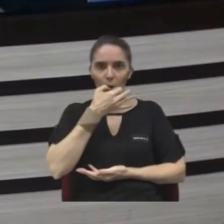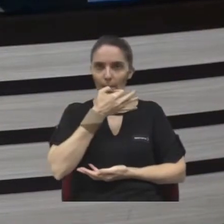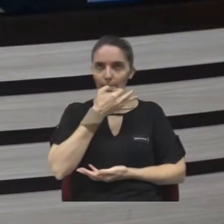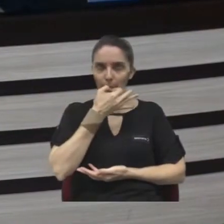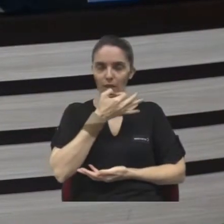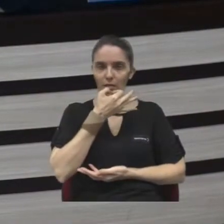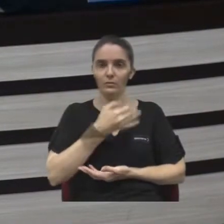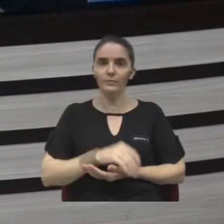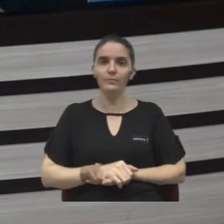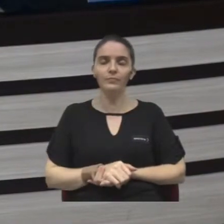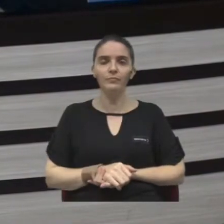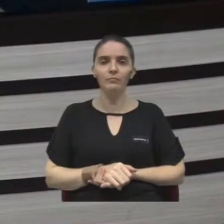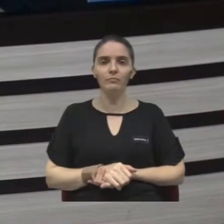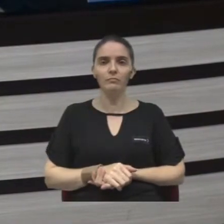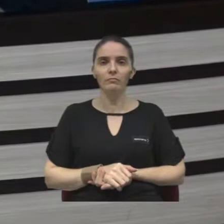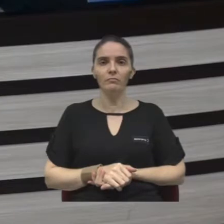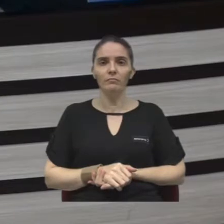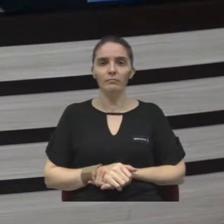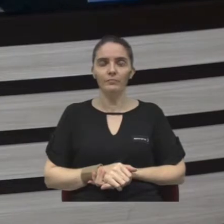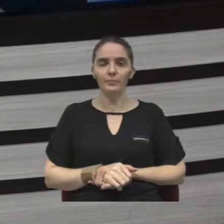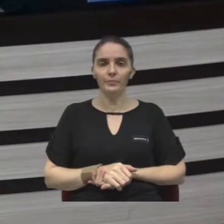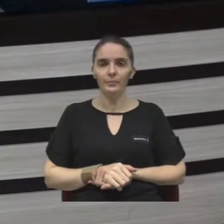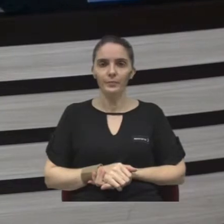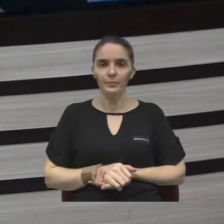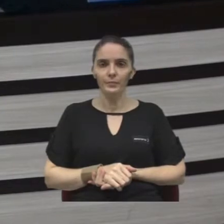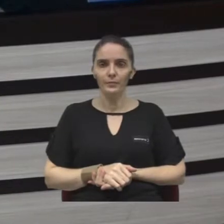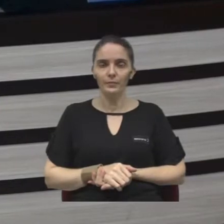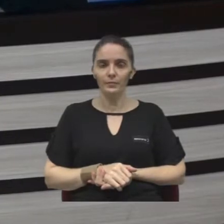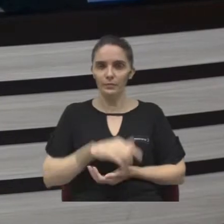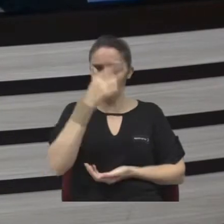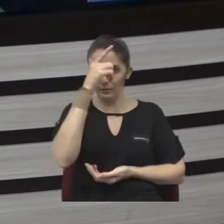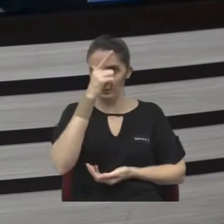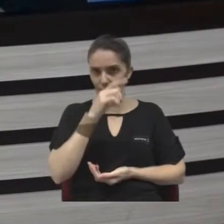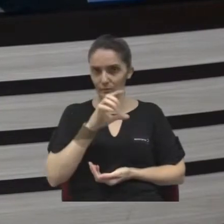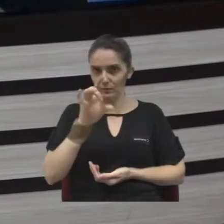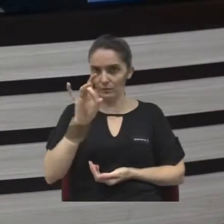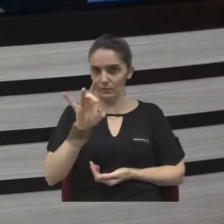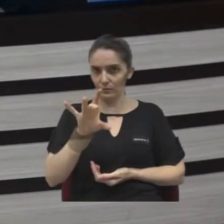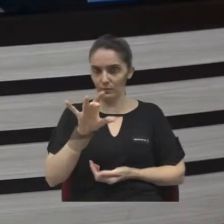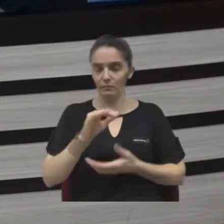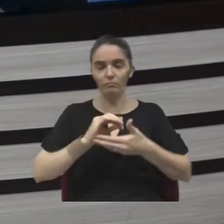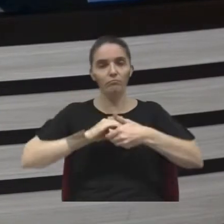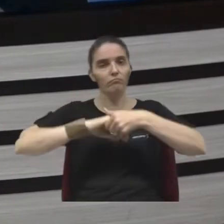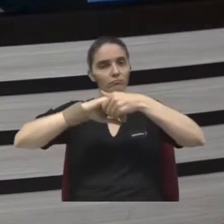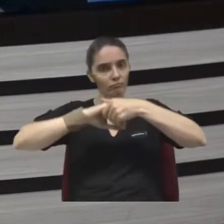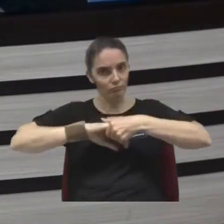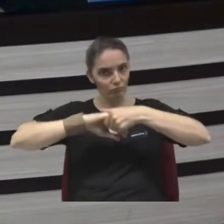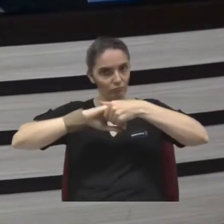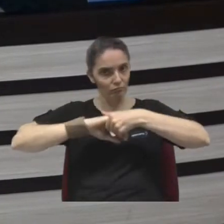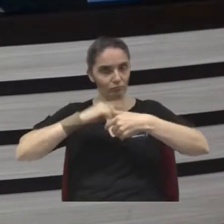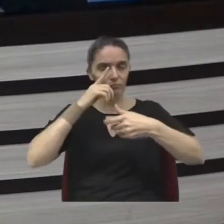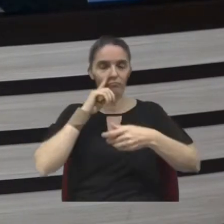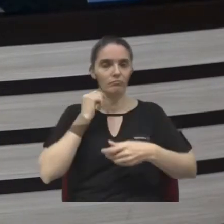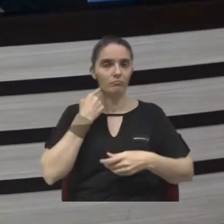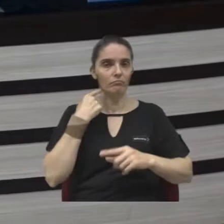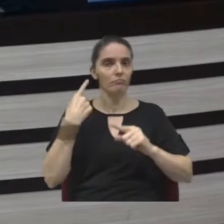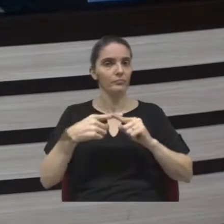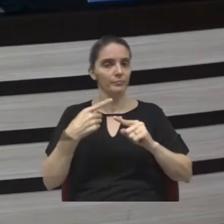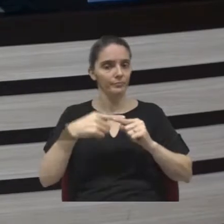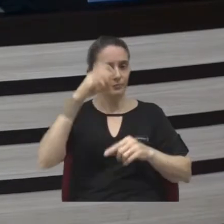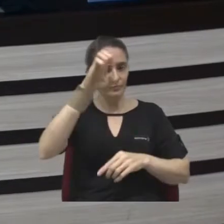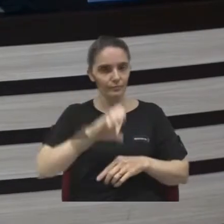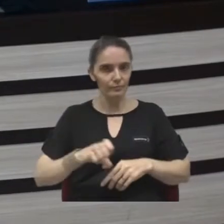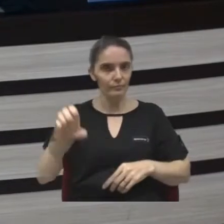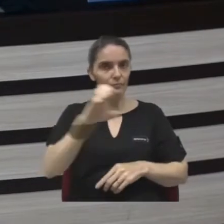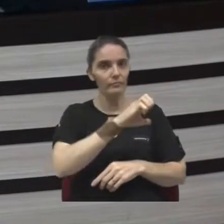requerimento? Eu gostaria só de parabenizar pela pergunta, porque o Estado muito requer do